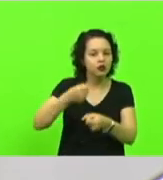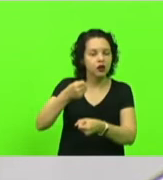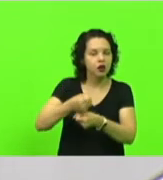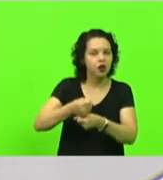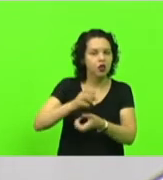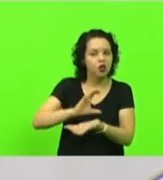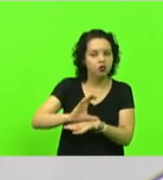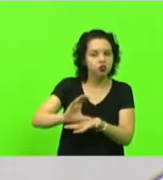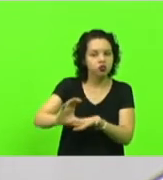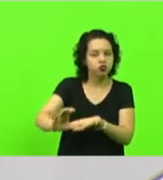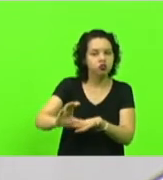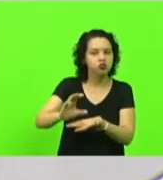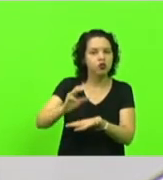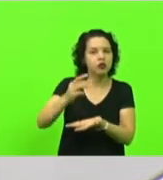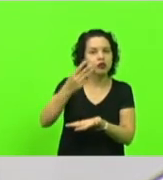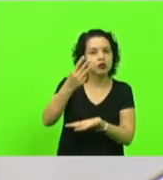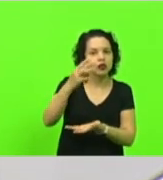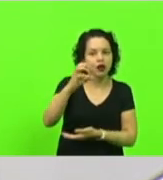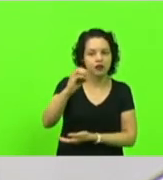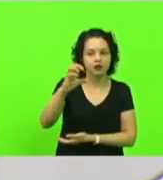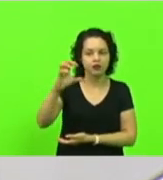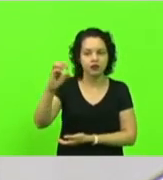R$ 300 milhões, para fazer o